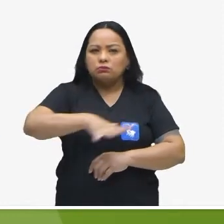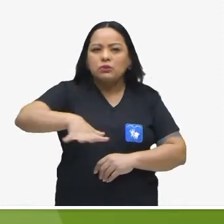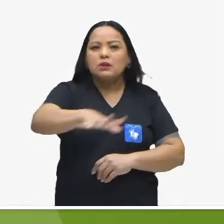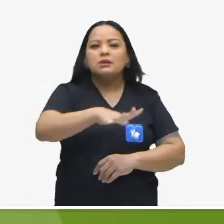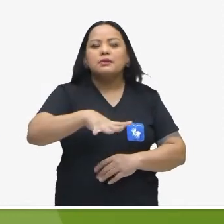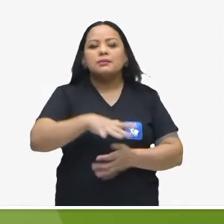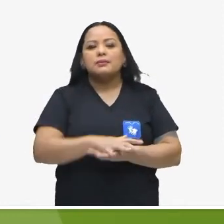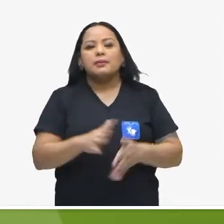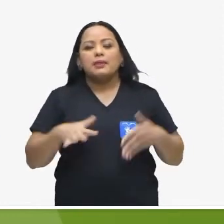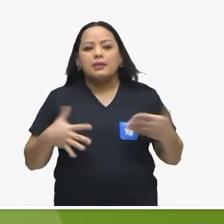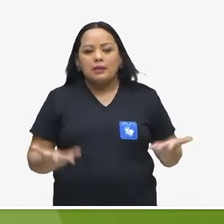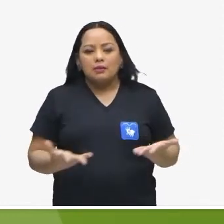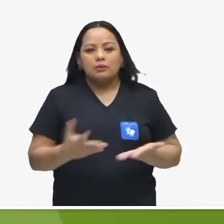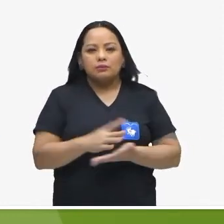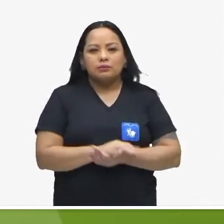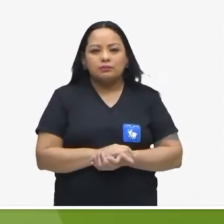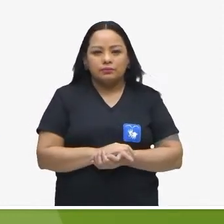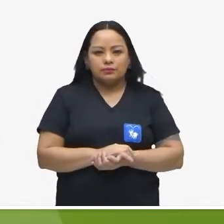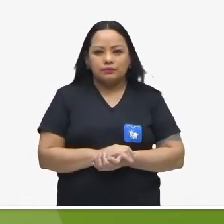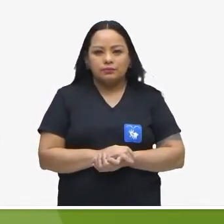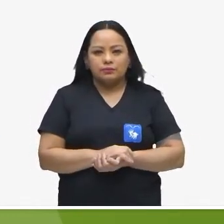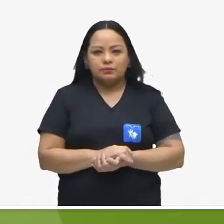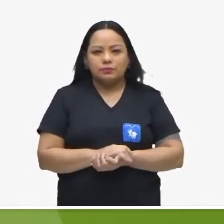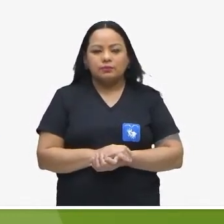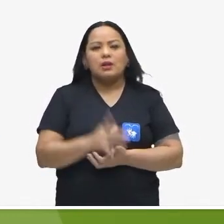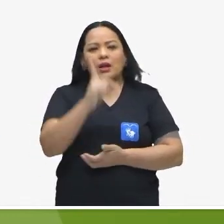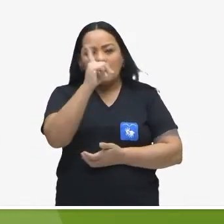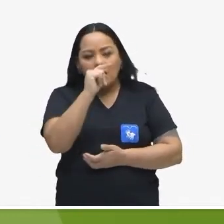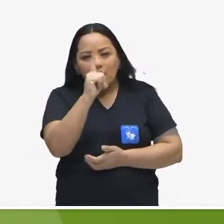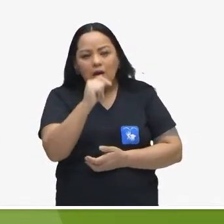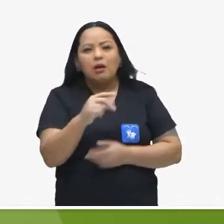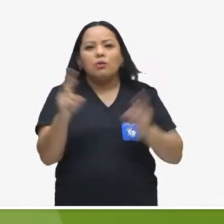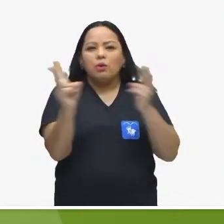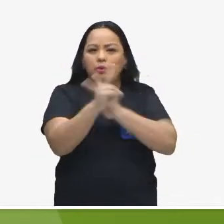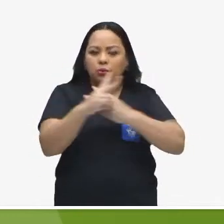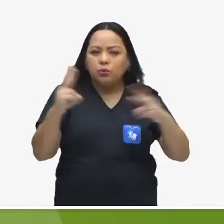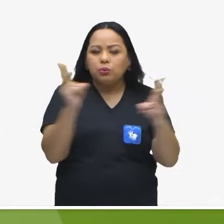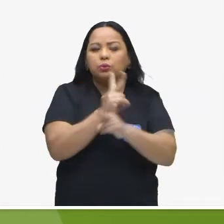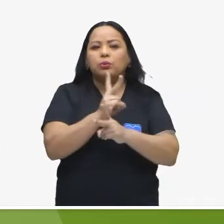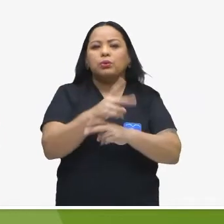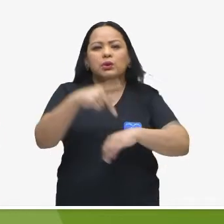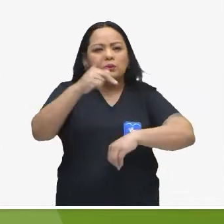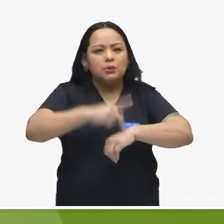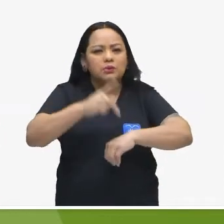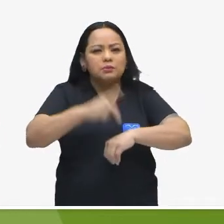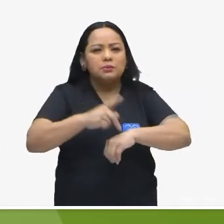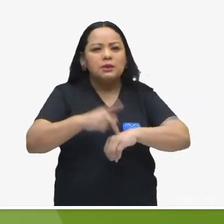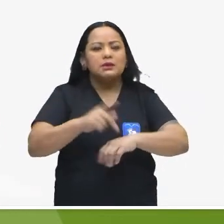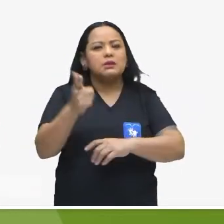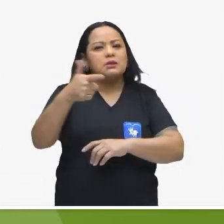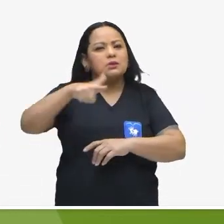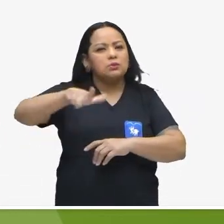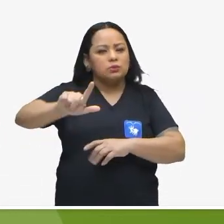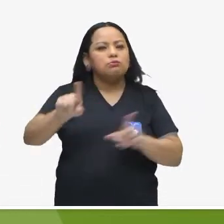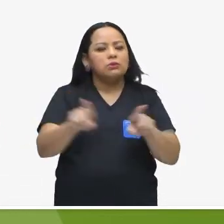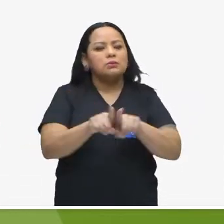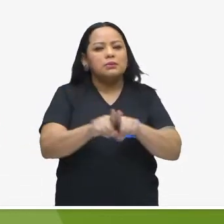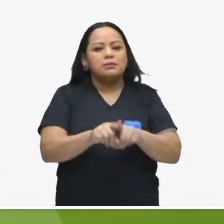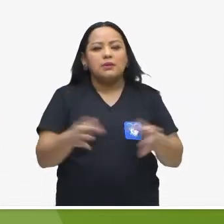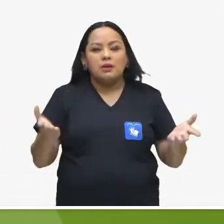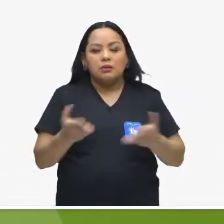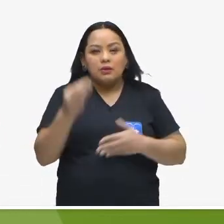E aí entra, no caso, a água, o ar, os minerais, entre outros. Vamos aí